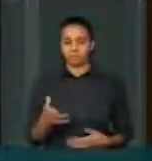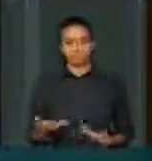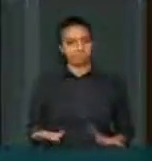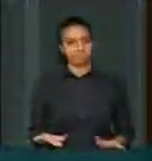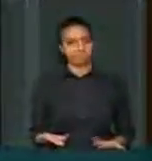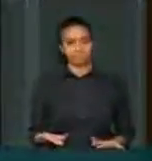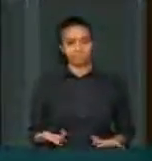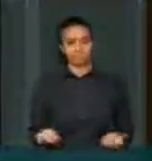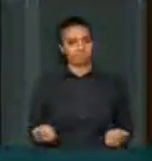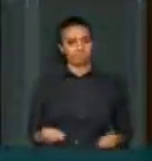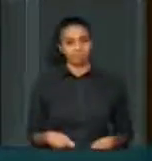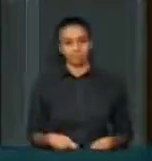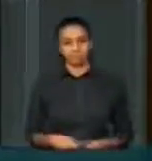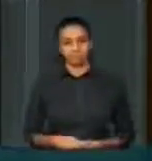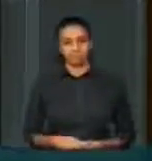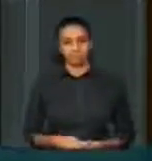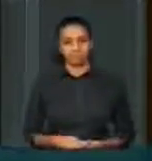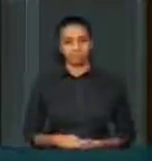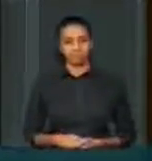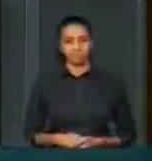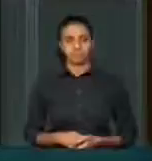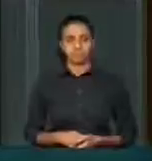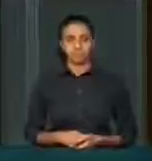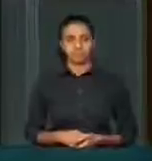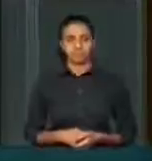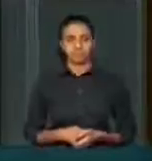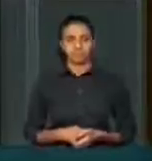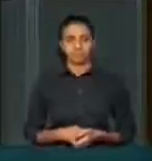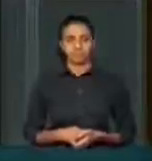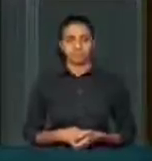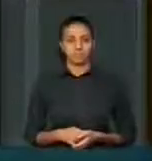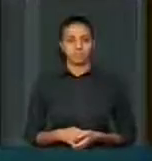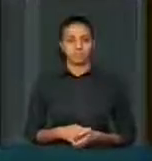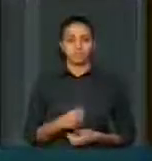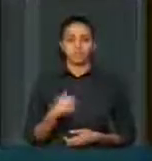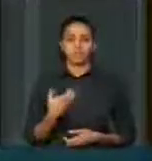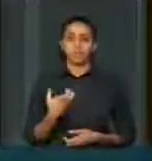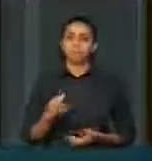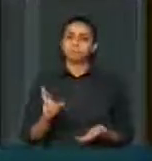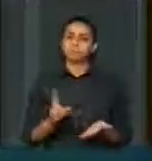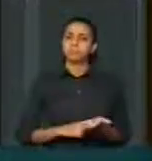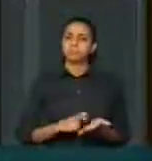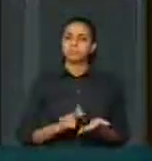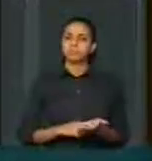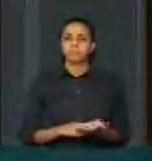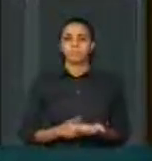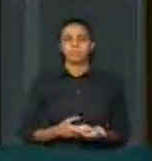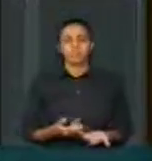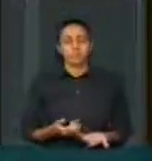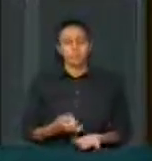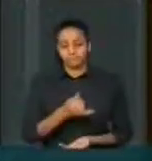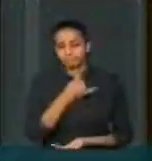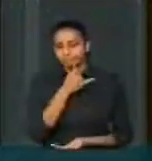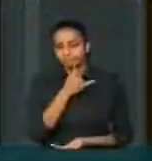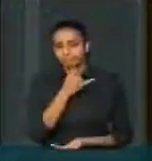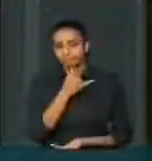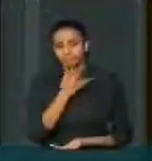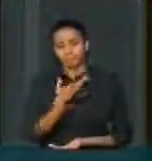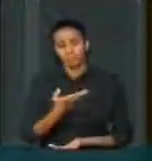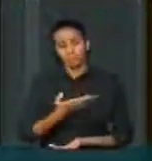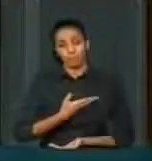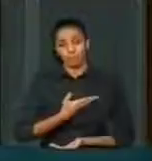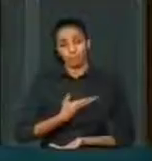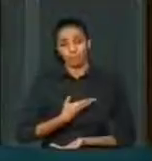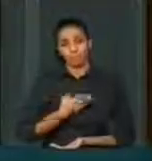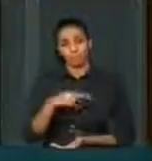quero subir aqui hoje para registrar com muito pesar a perda de um grande amigo do